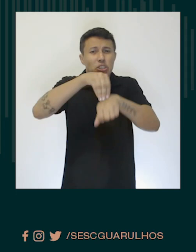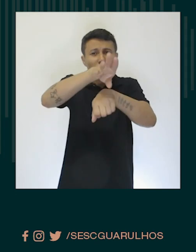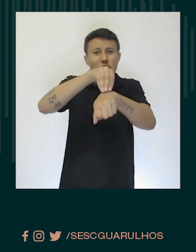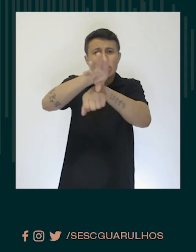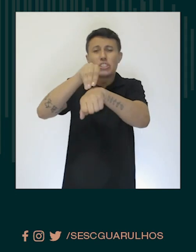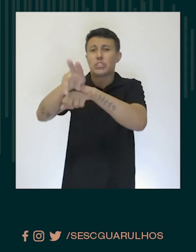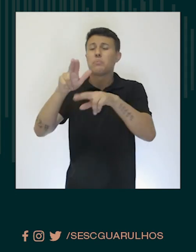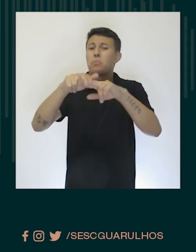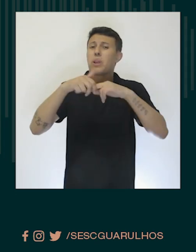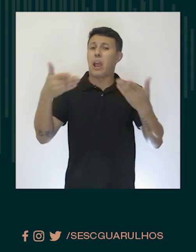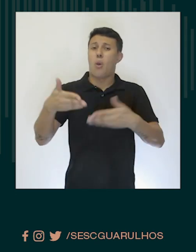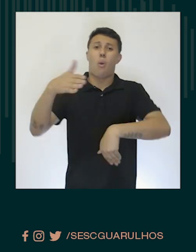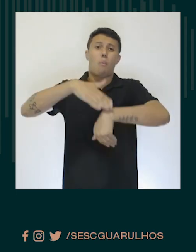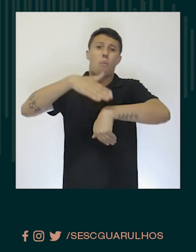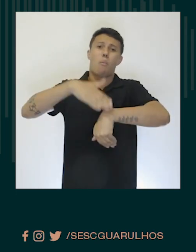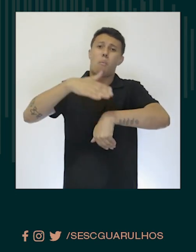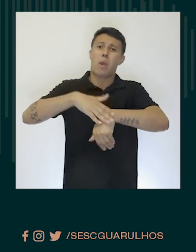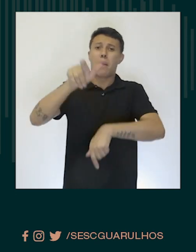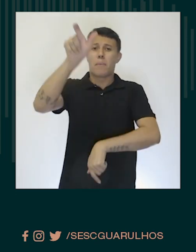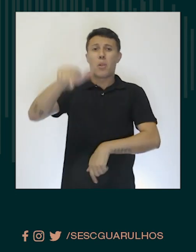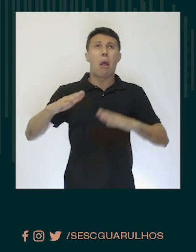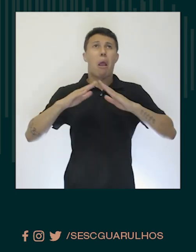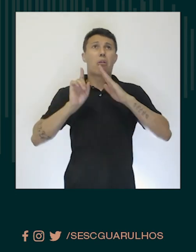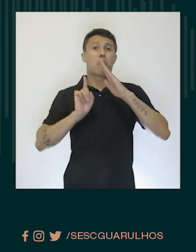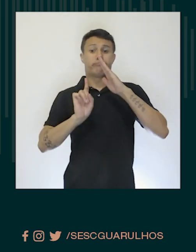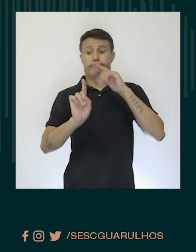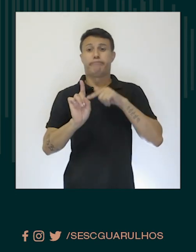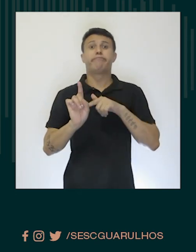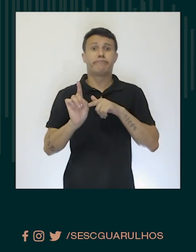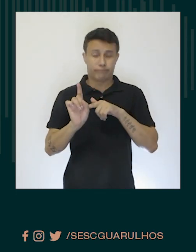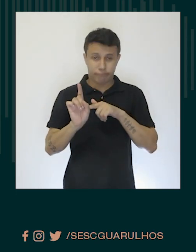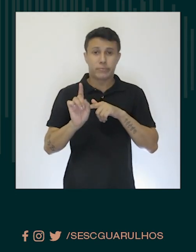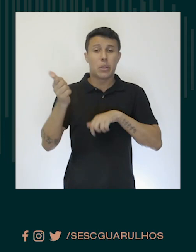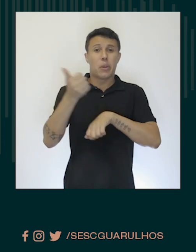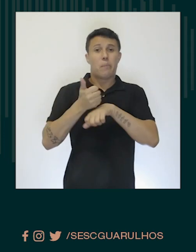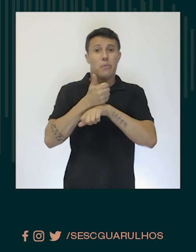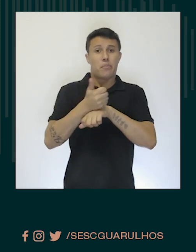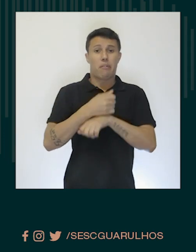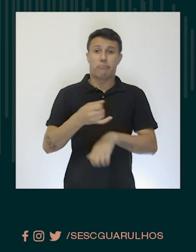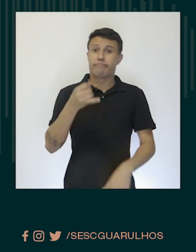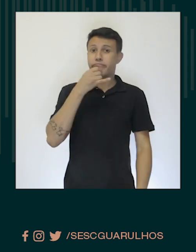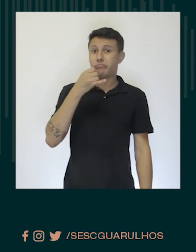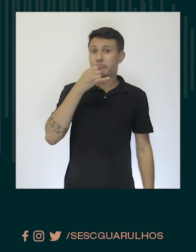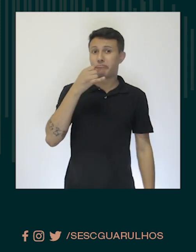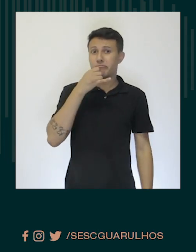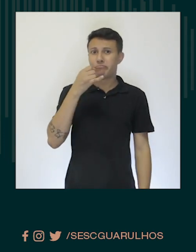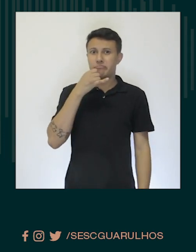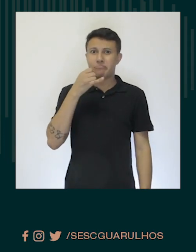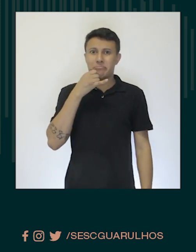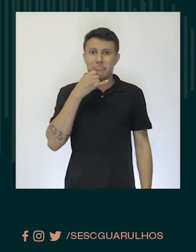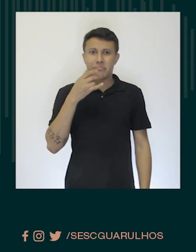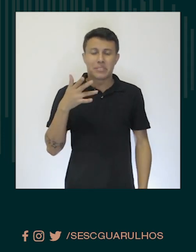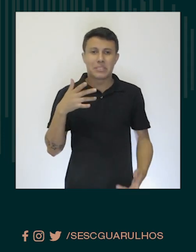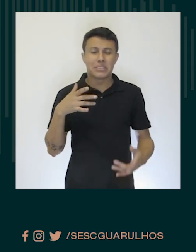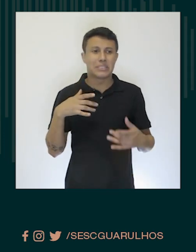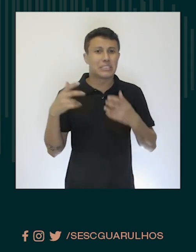dando essas dicas, né? Porque é um momento que a galera que está em casa, né? A galera que o profissional, no caso, está expondo